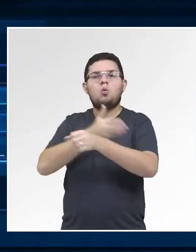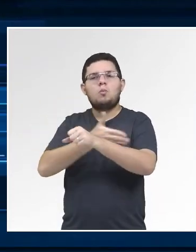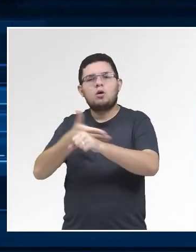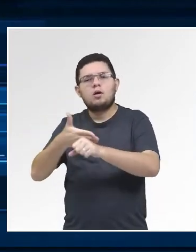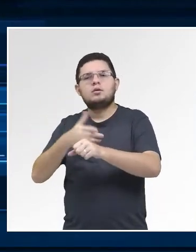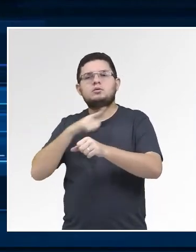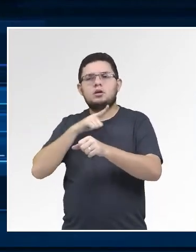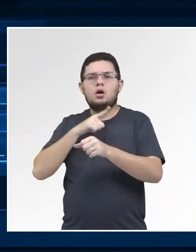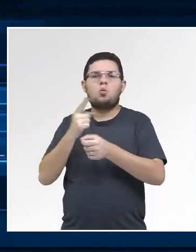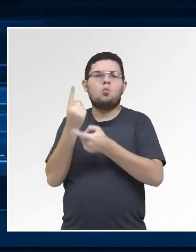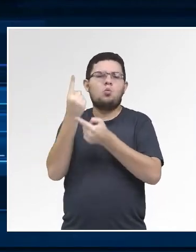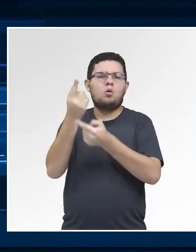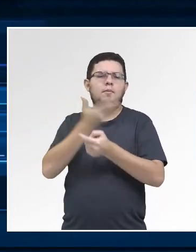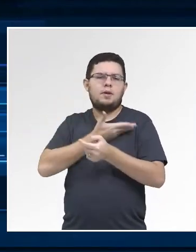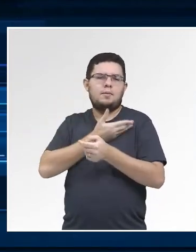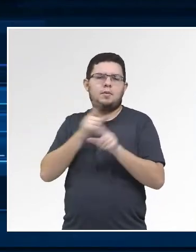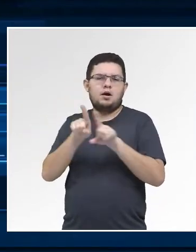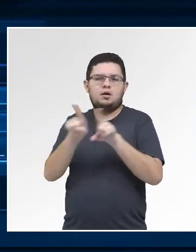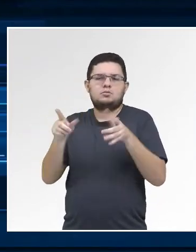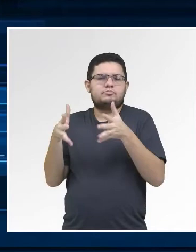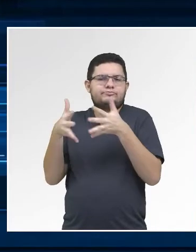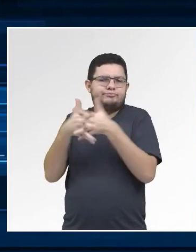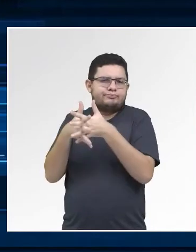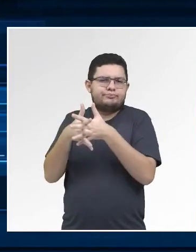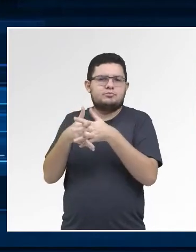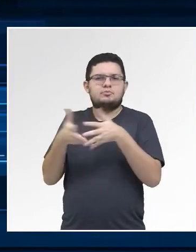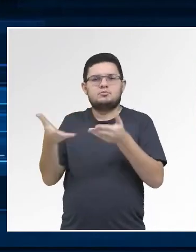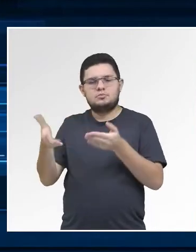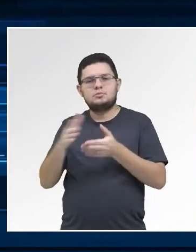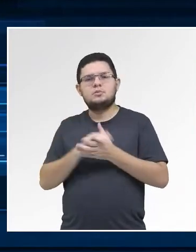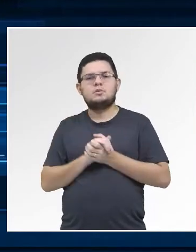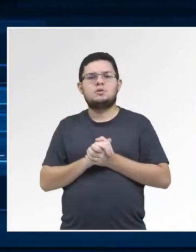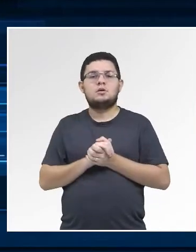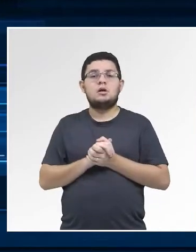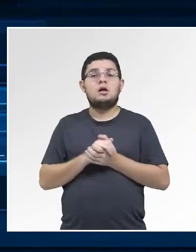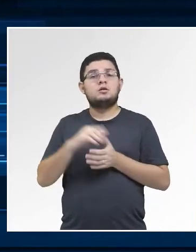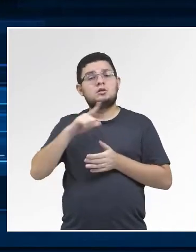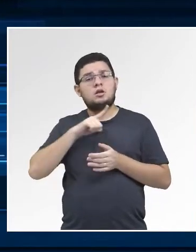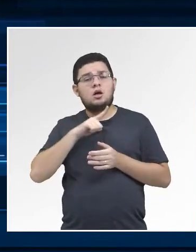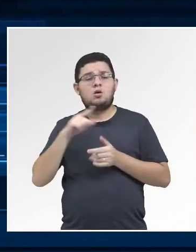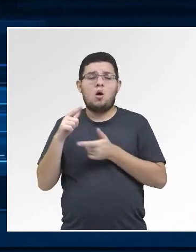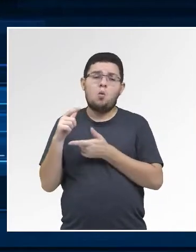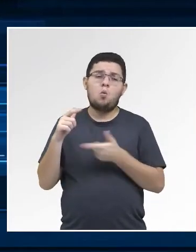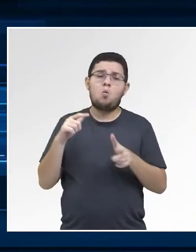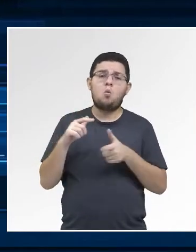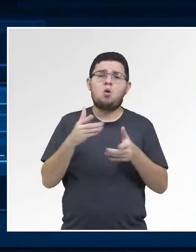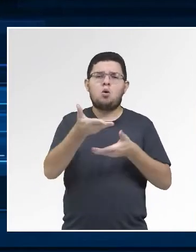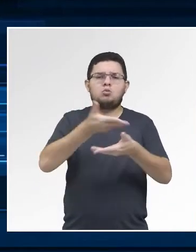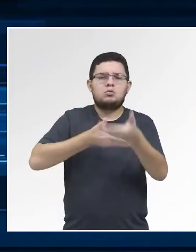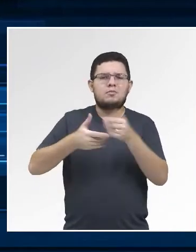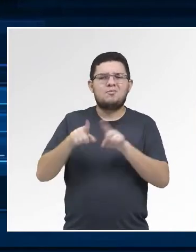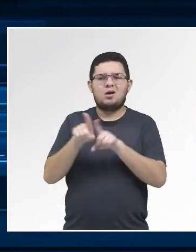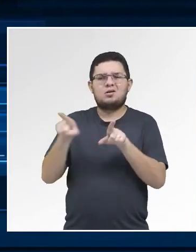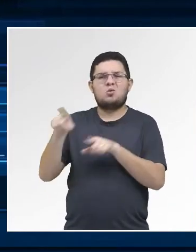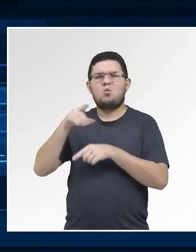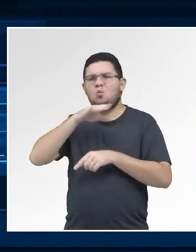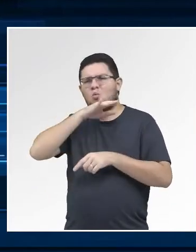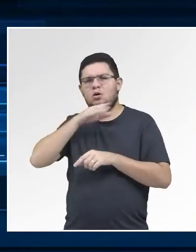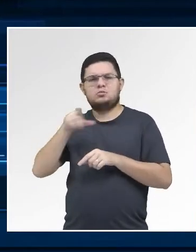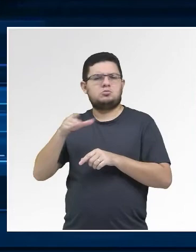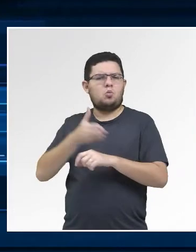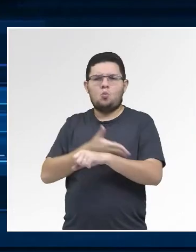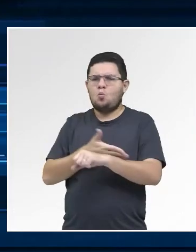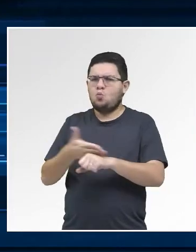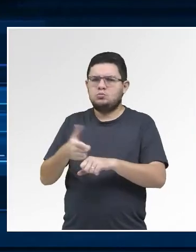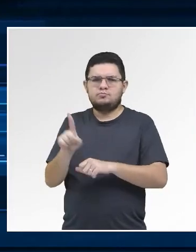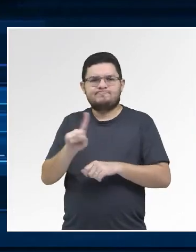alguma colega que elas não se dão bem, né? Estão familiarizados já, talvez, com o comportamento ruim da personagem, né? Então, vamos agora